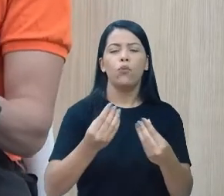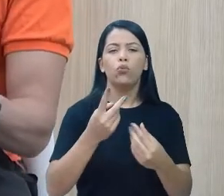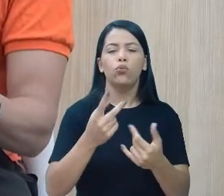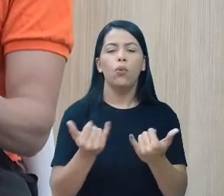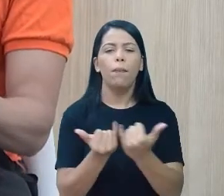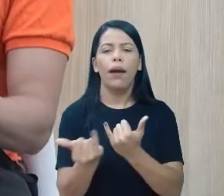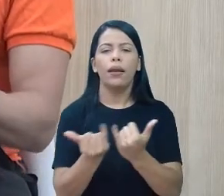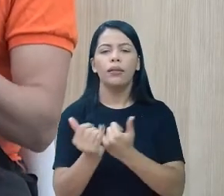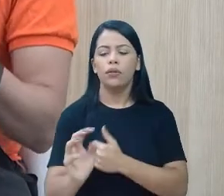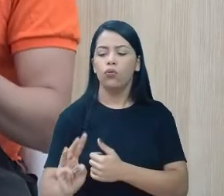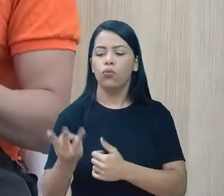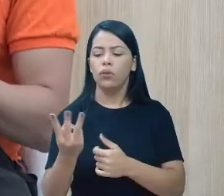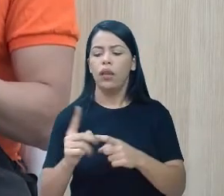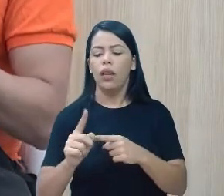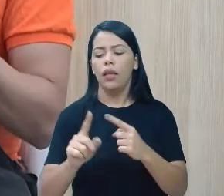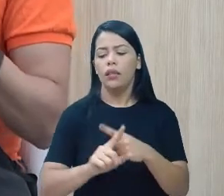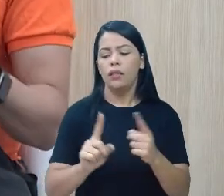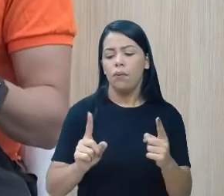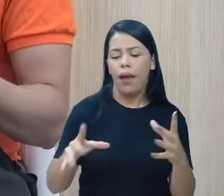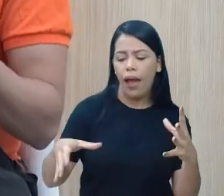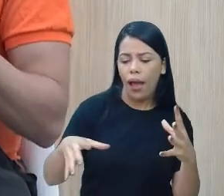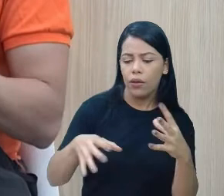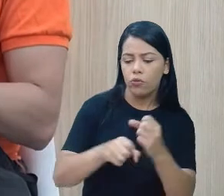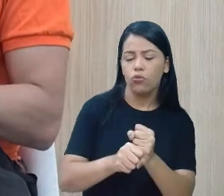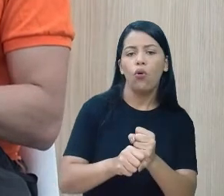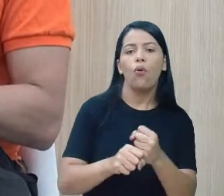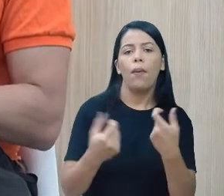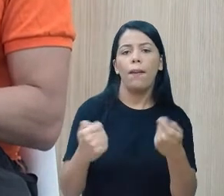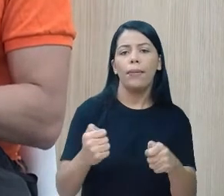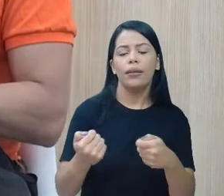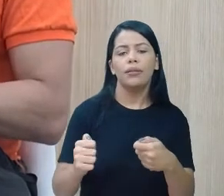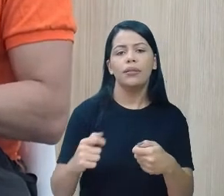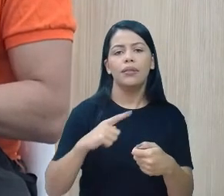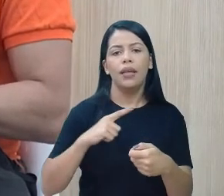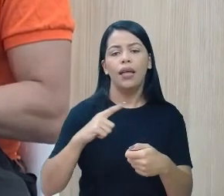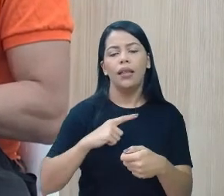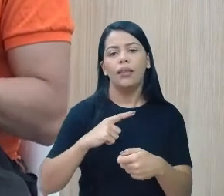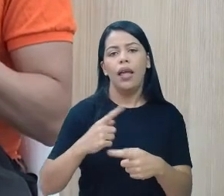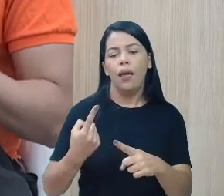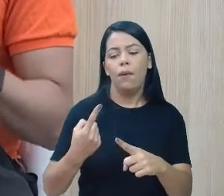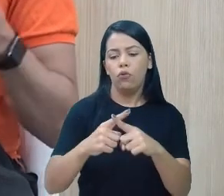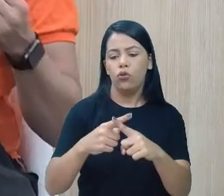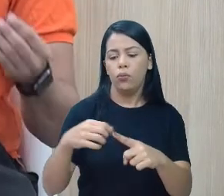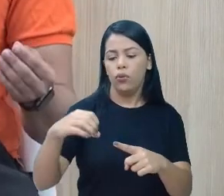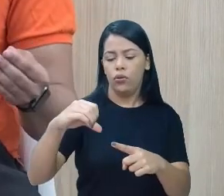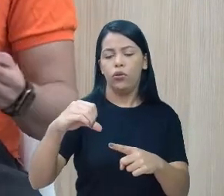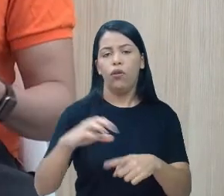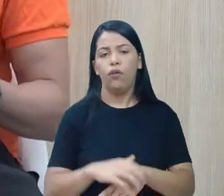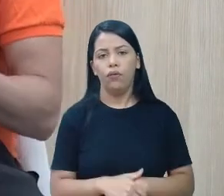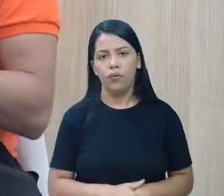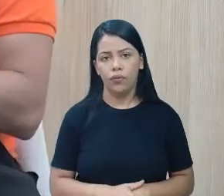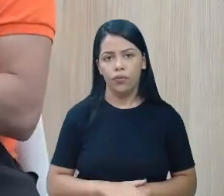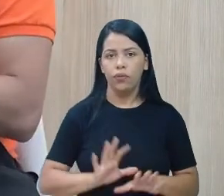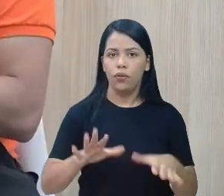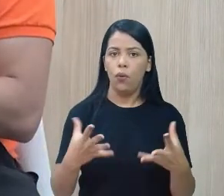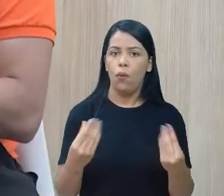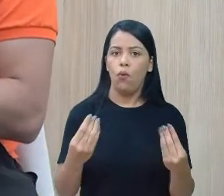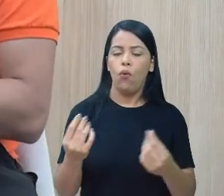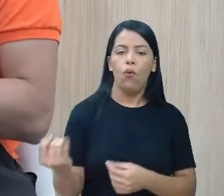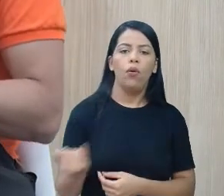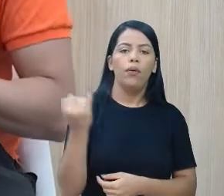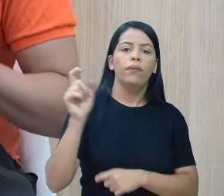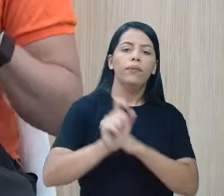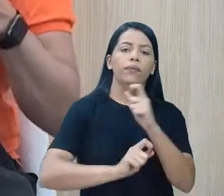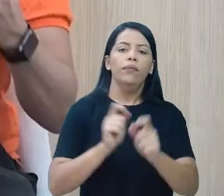3, né? Sendo que aí a soma tem que ser um múltiplo de 9. E é bastante importante o que Briane frisou aí